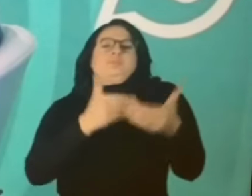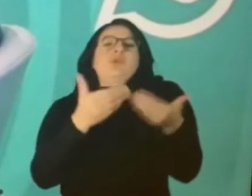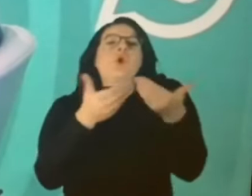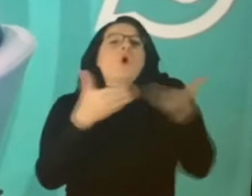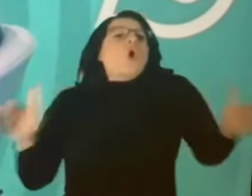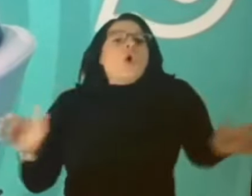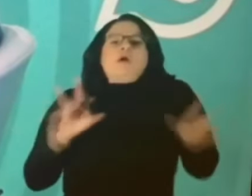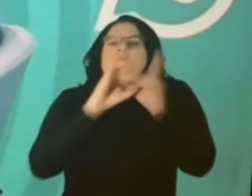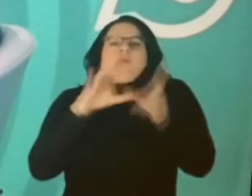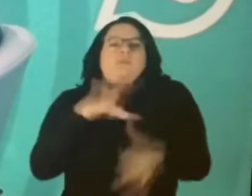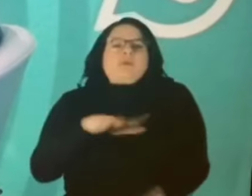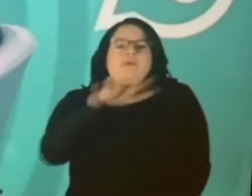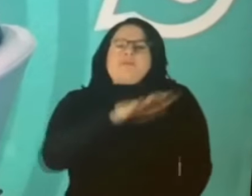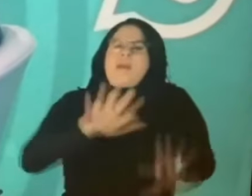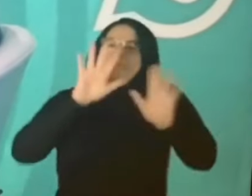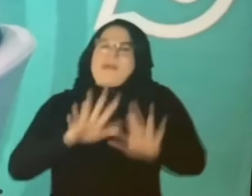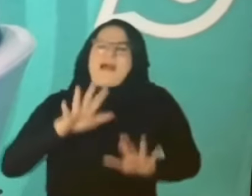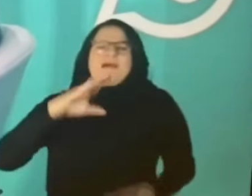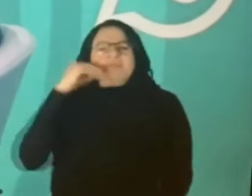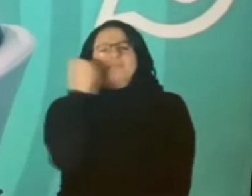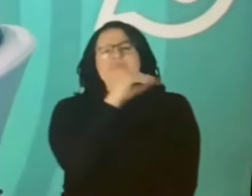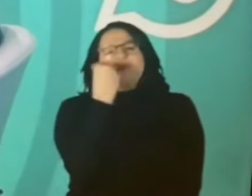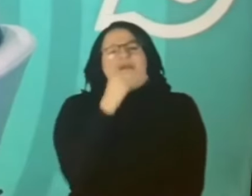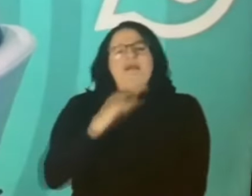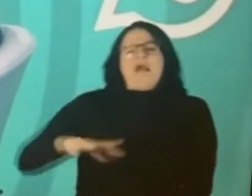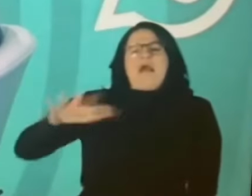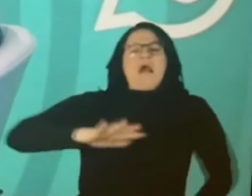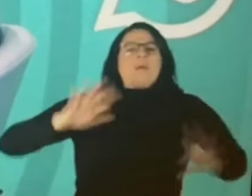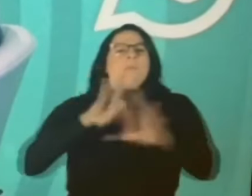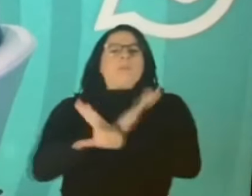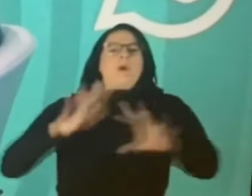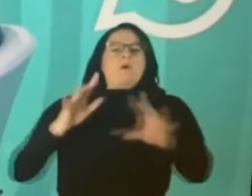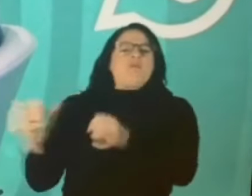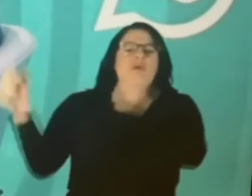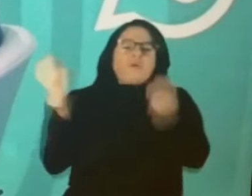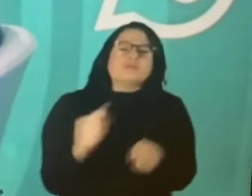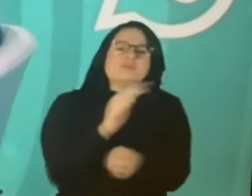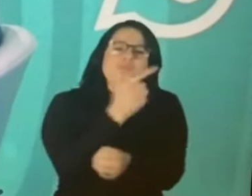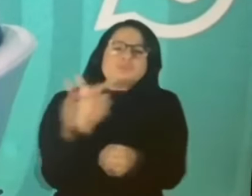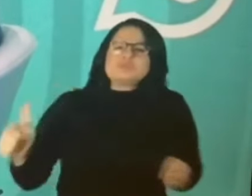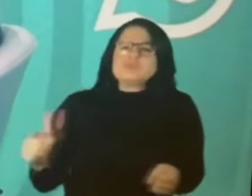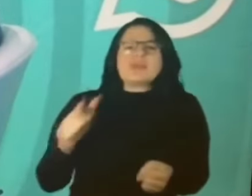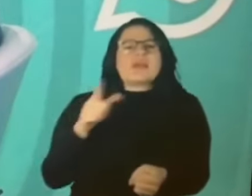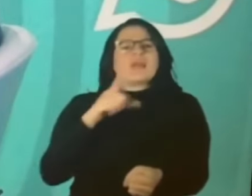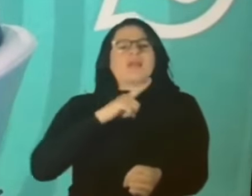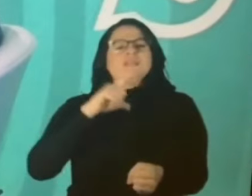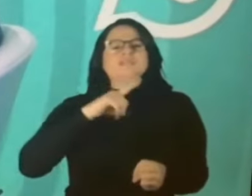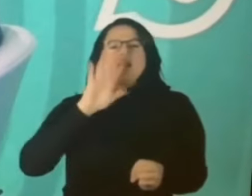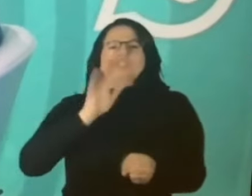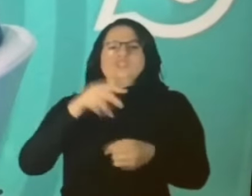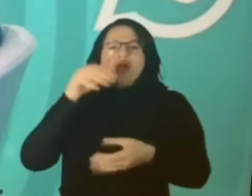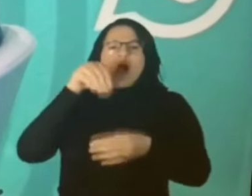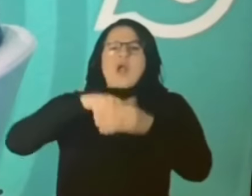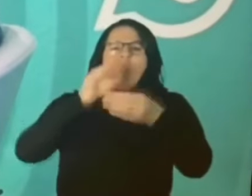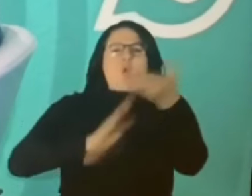indefinidamente, fragilizando a soberania popular, deslegitimando os mandatos eletivos e